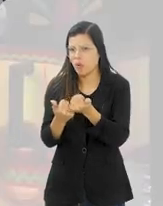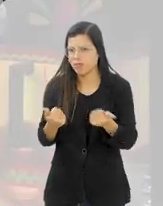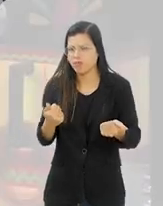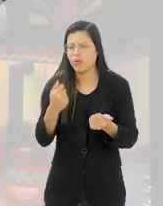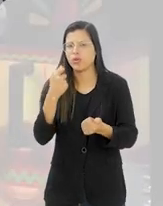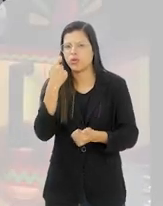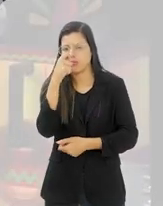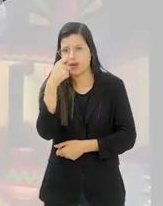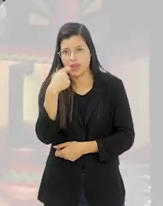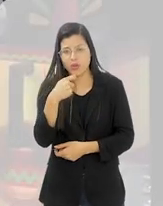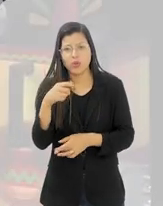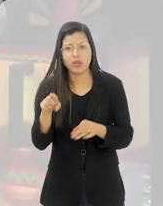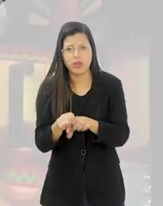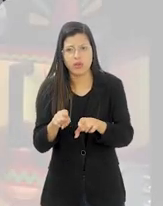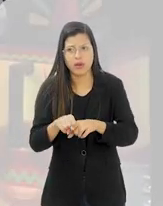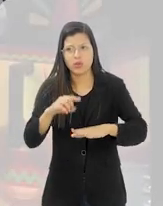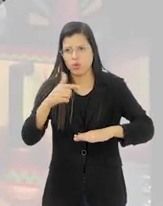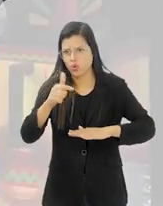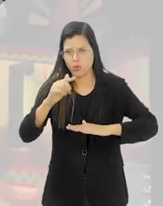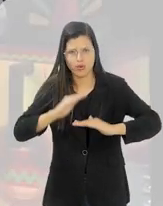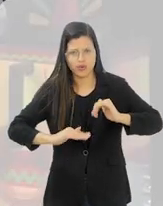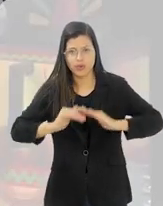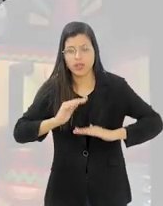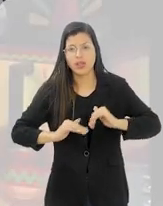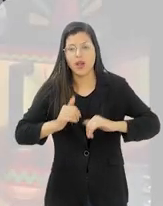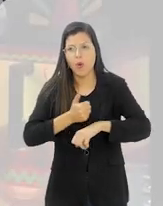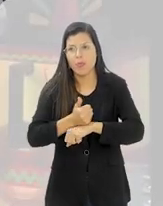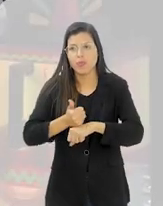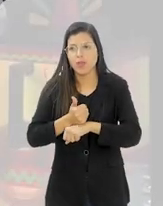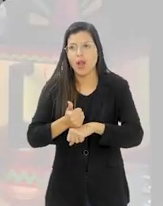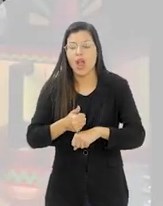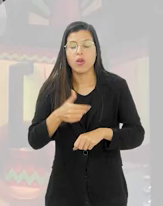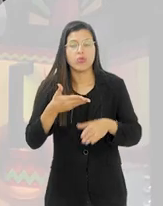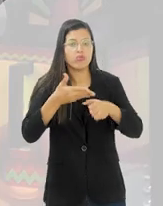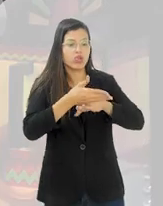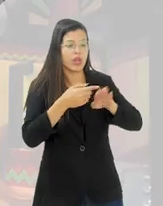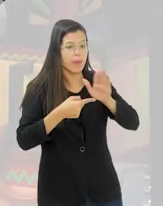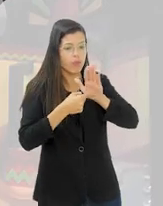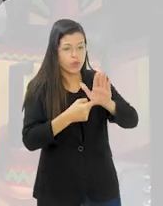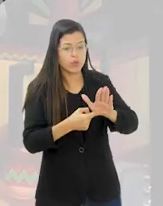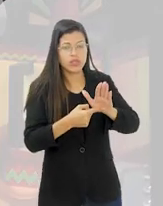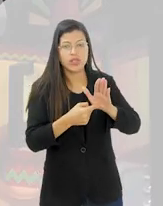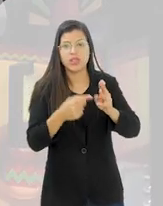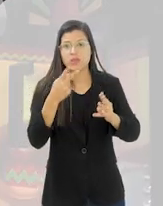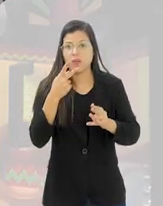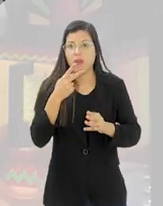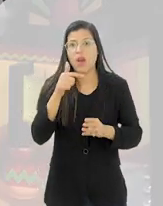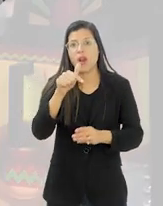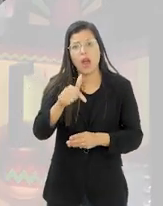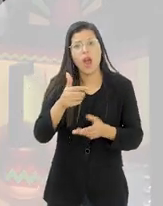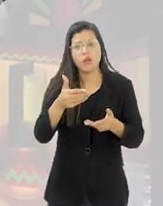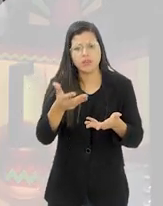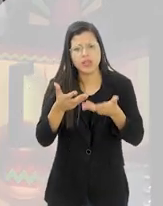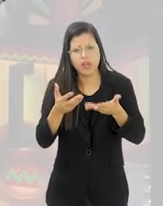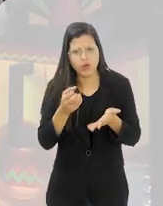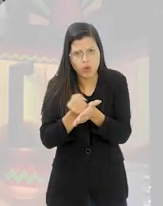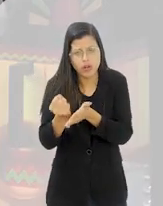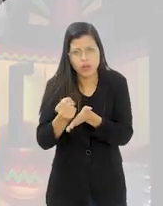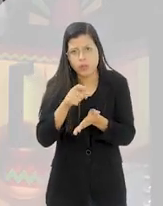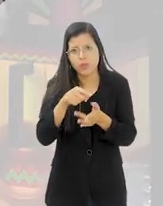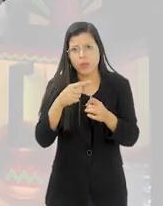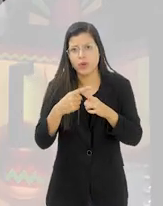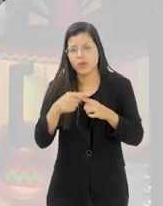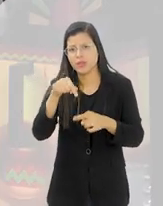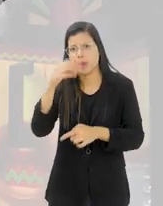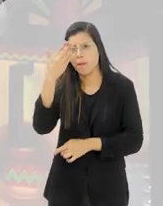de maquiadora, e escutei isso de um profissional da área, né? E eu, quando cheguei, mostrei, eles falaram: "Ah, então é você que eu quero, que você trabalha no carnaval e provou que você trabalha."